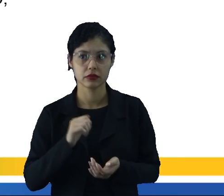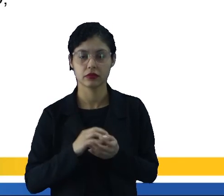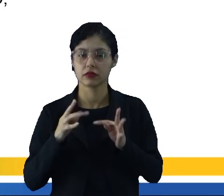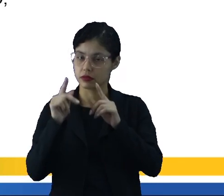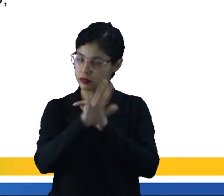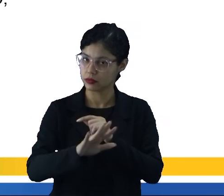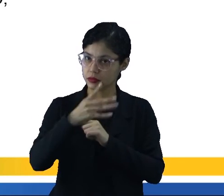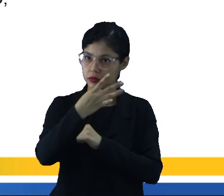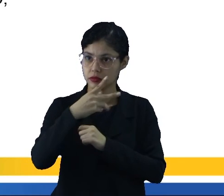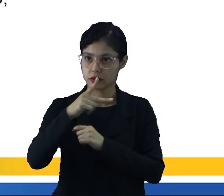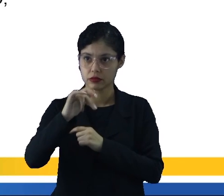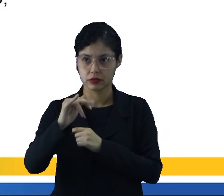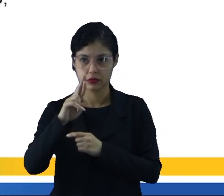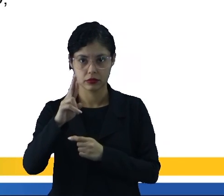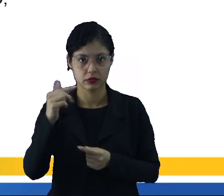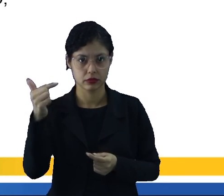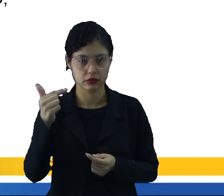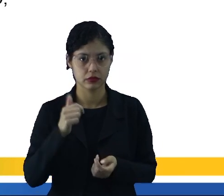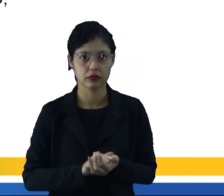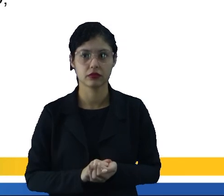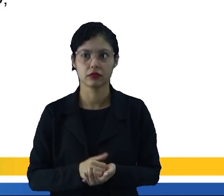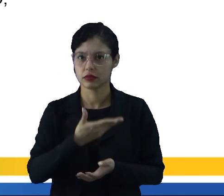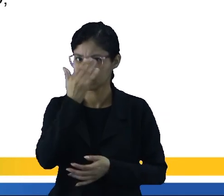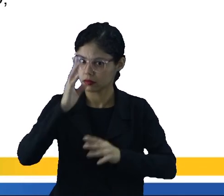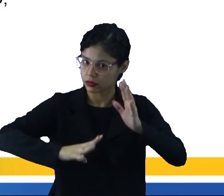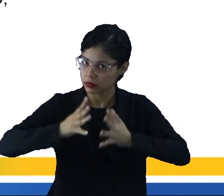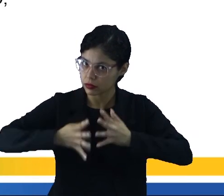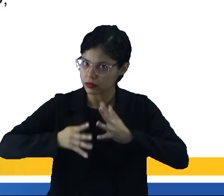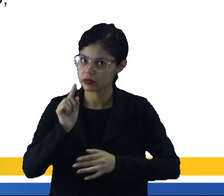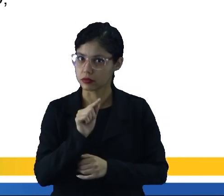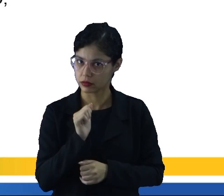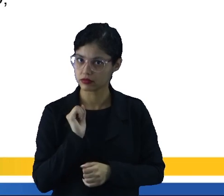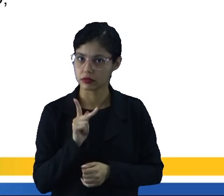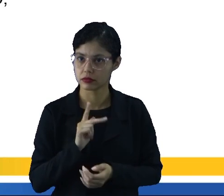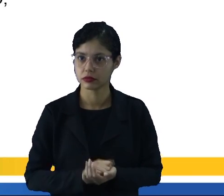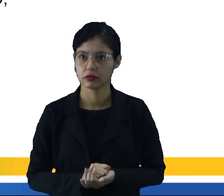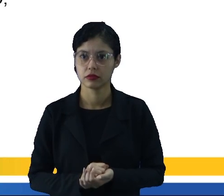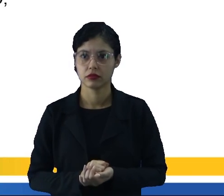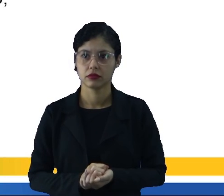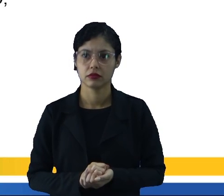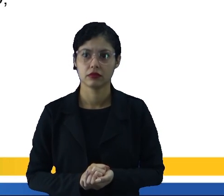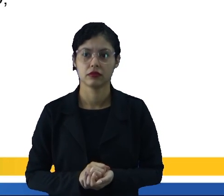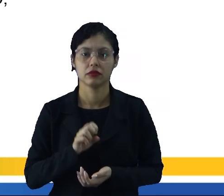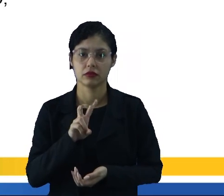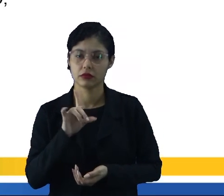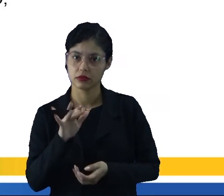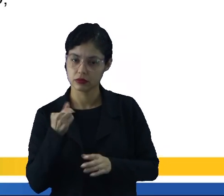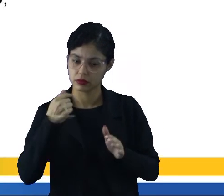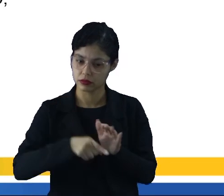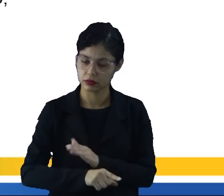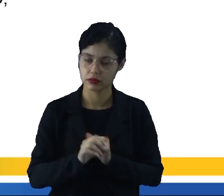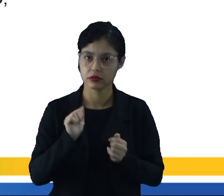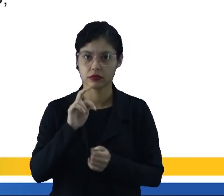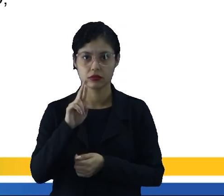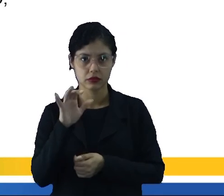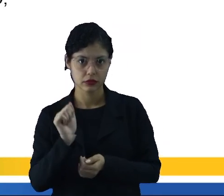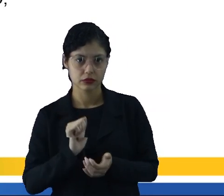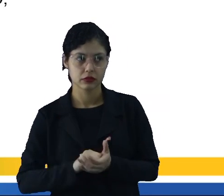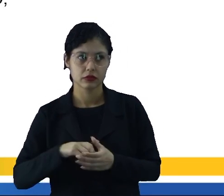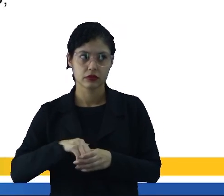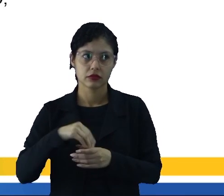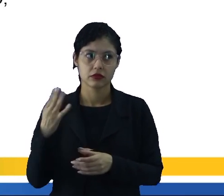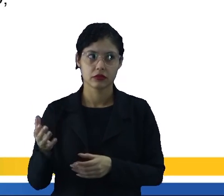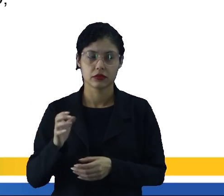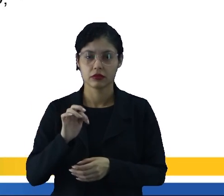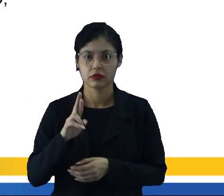área total é quatro Pierre ao quadrado não vai confundir beleza volume é a capacidade interna área é